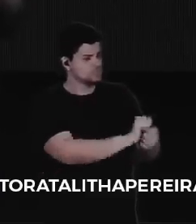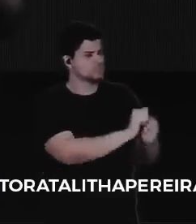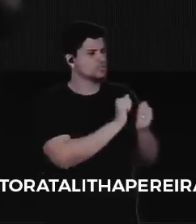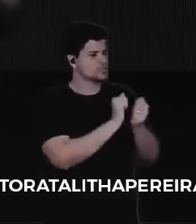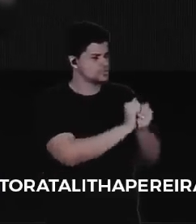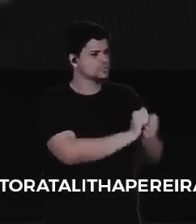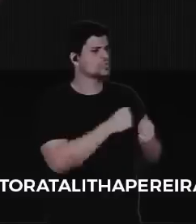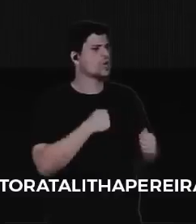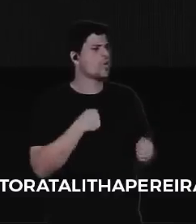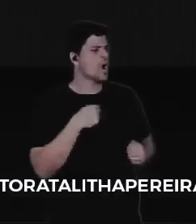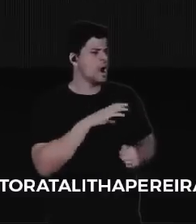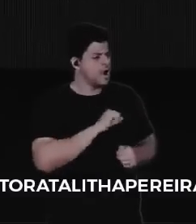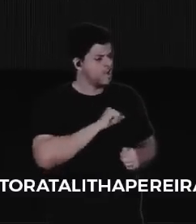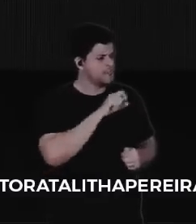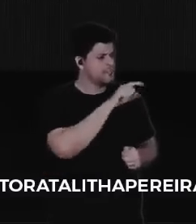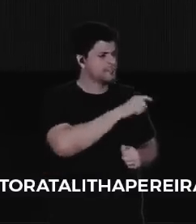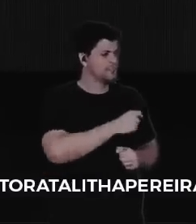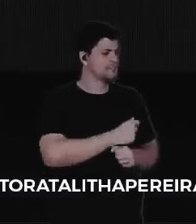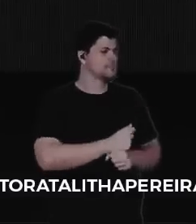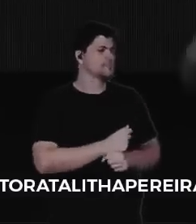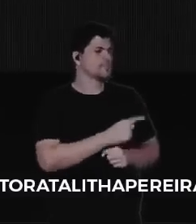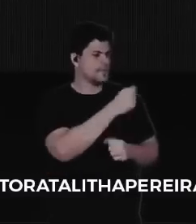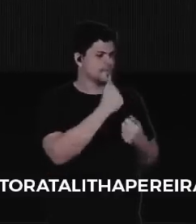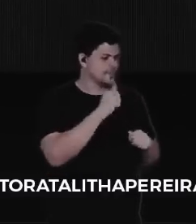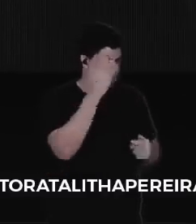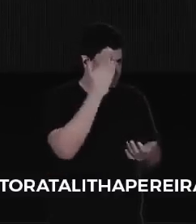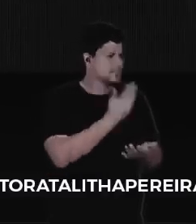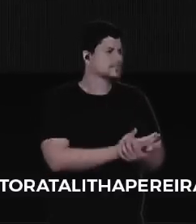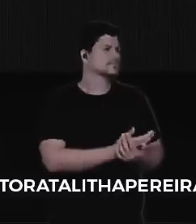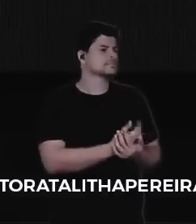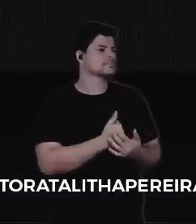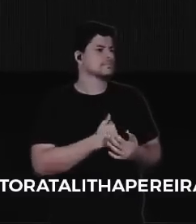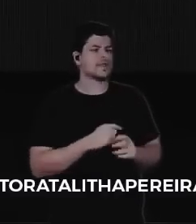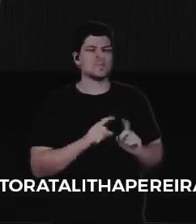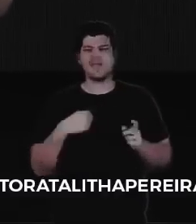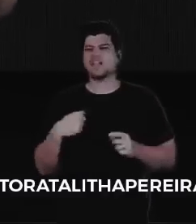amo. Confia em mim. A gente...